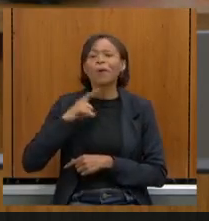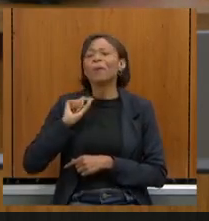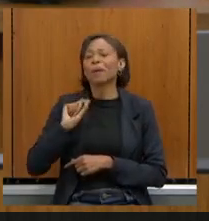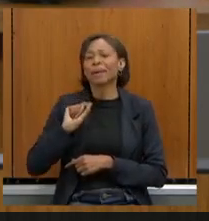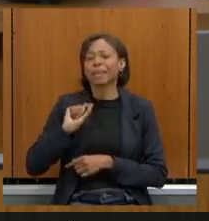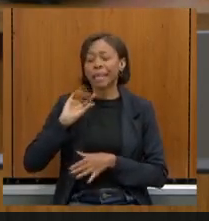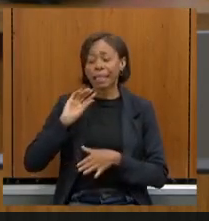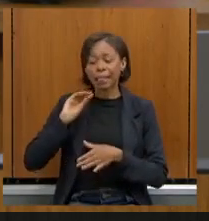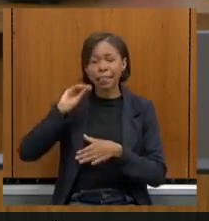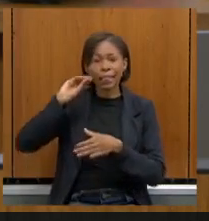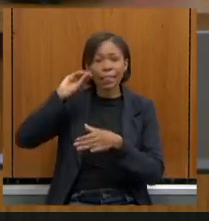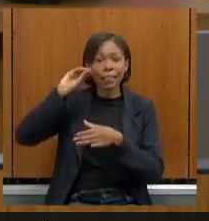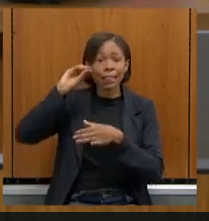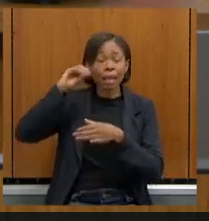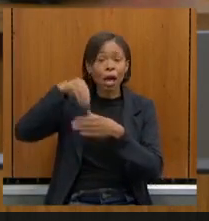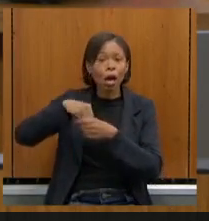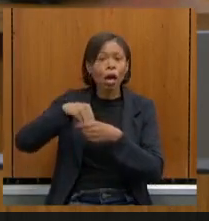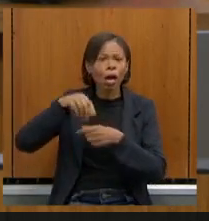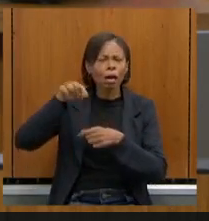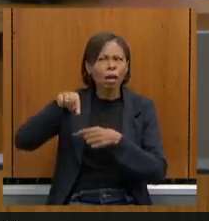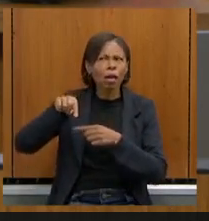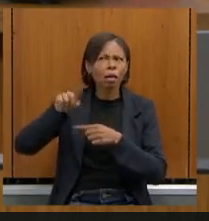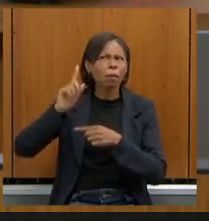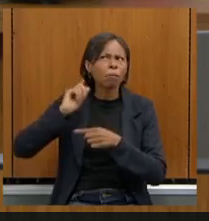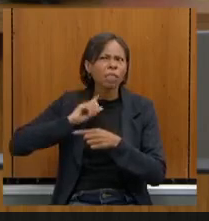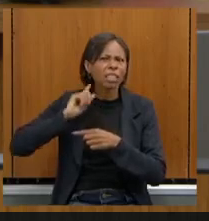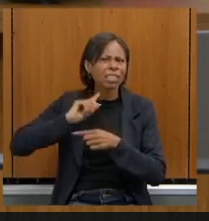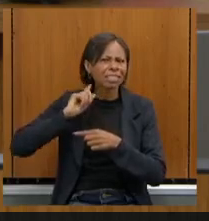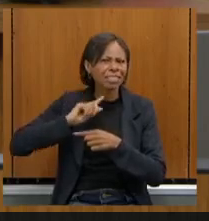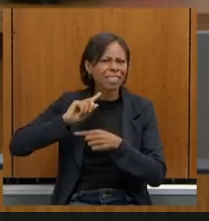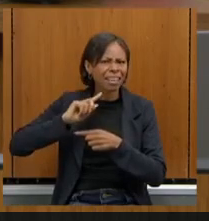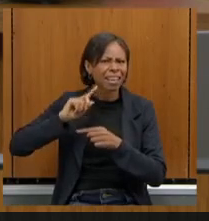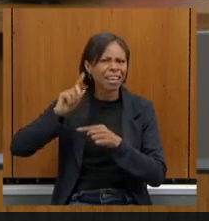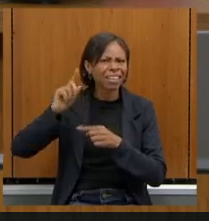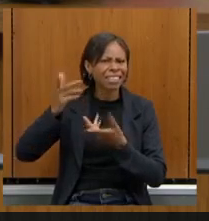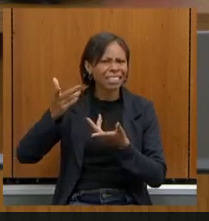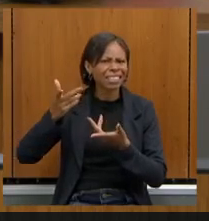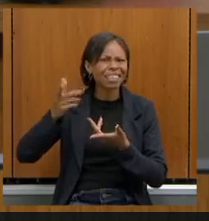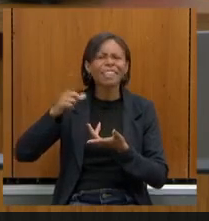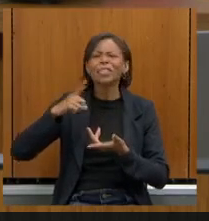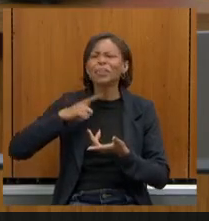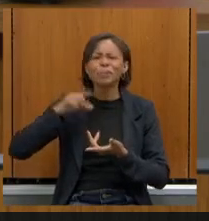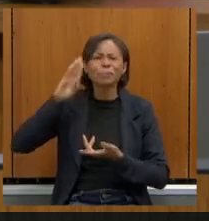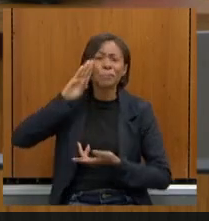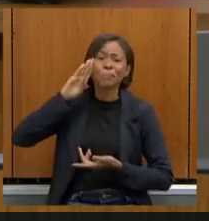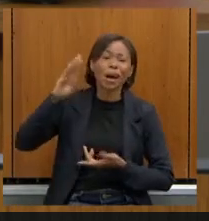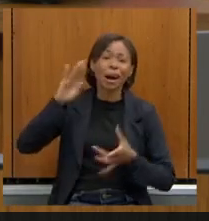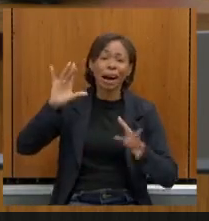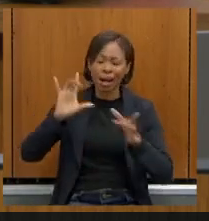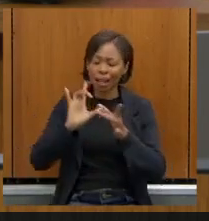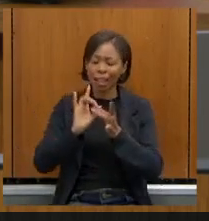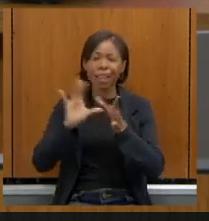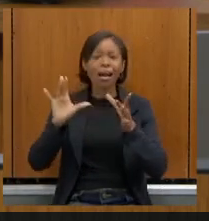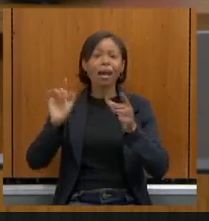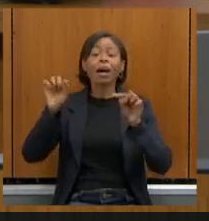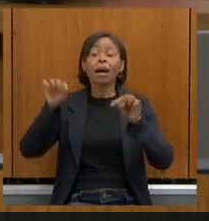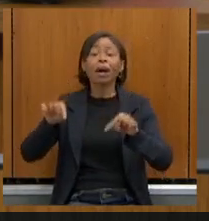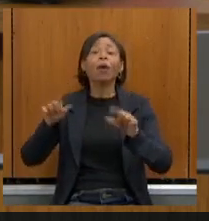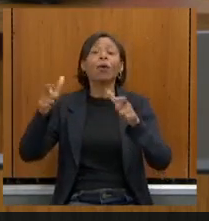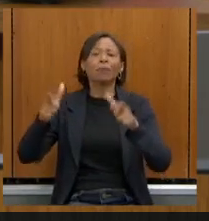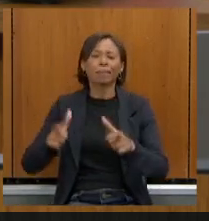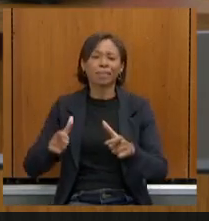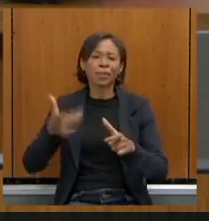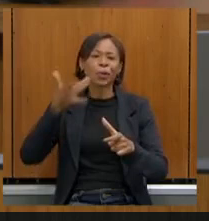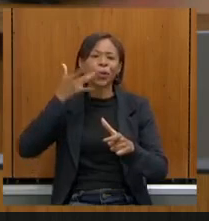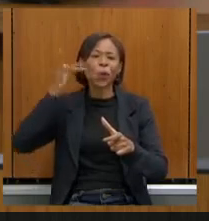meio, e é Minas Gerais e está na nossa bandeira, nós temos a Liberdade, que é Ouro Preto, que é daqui que